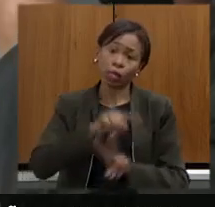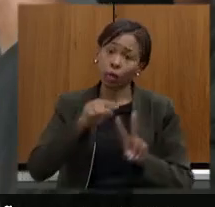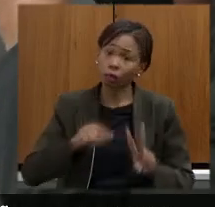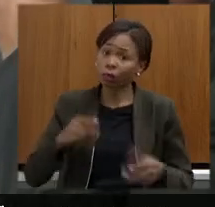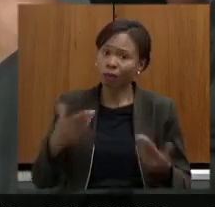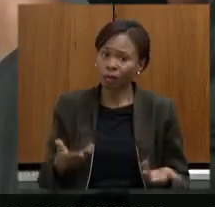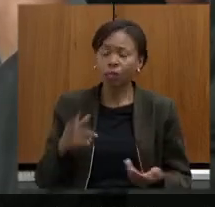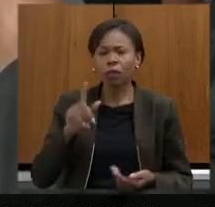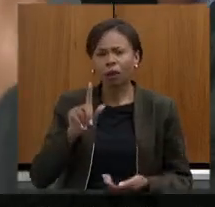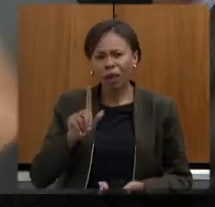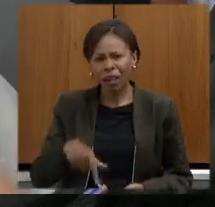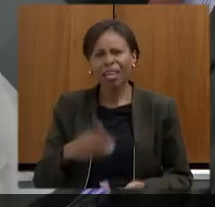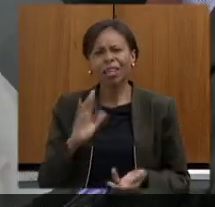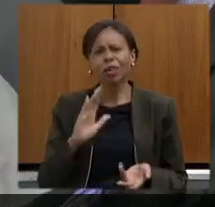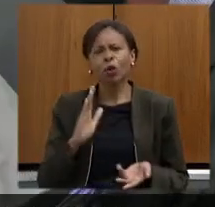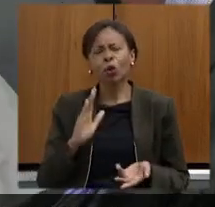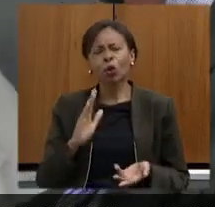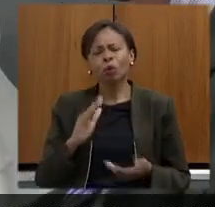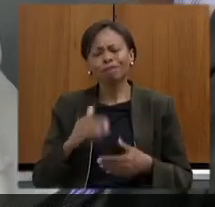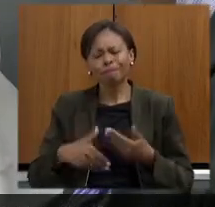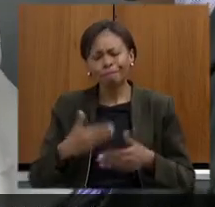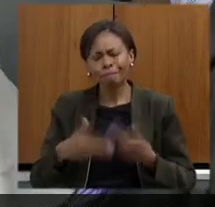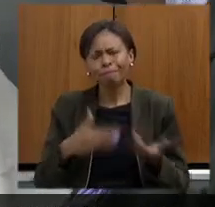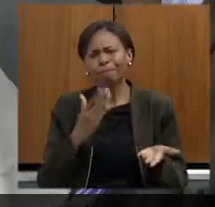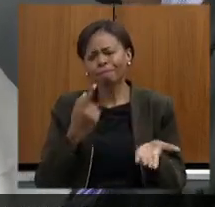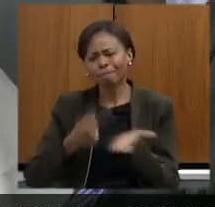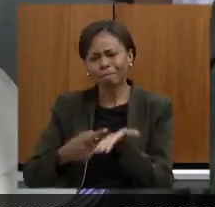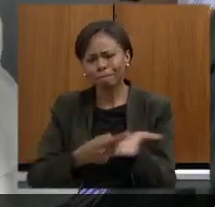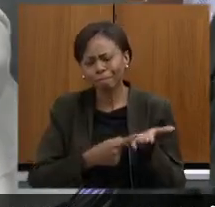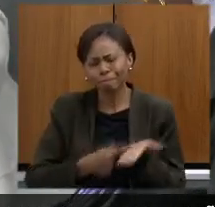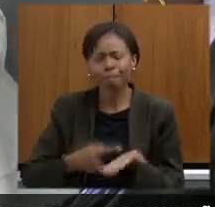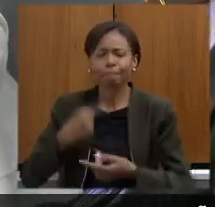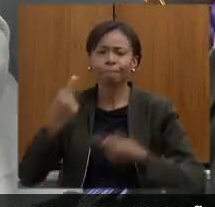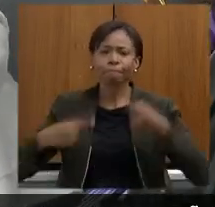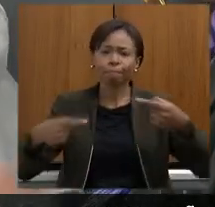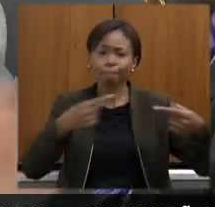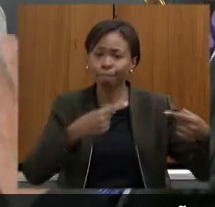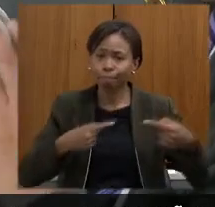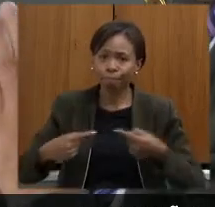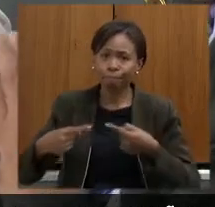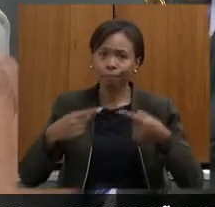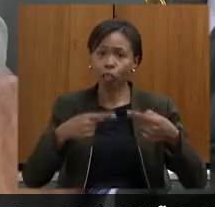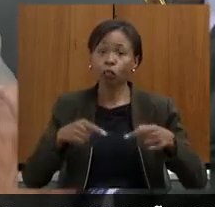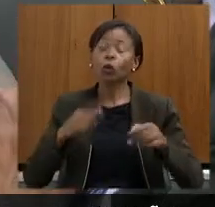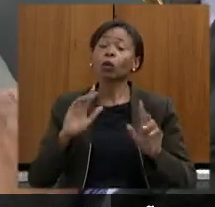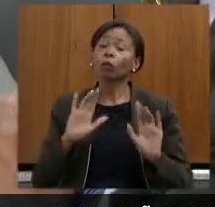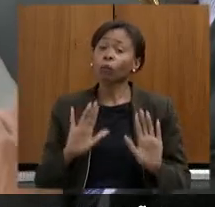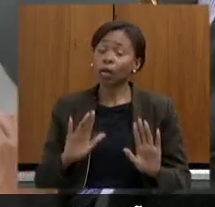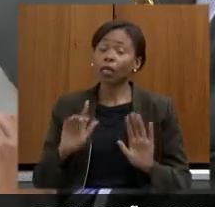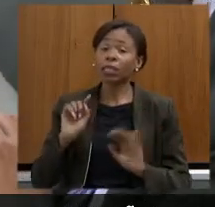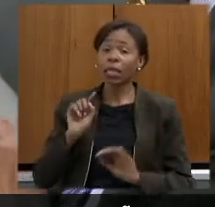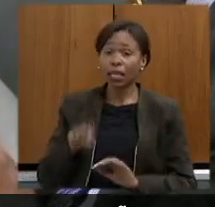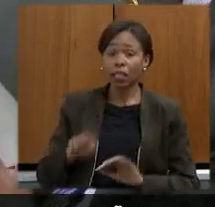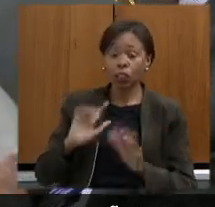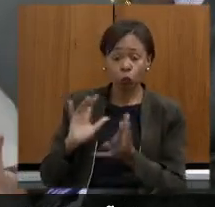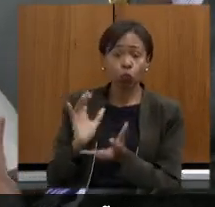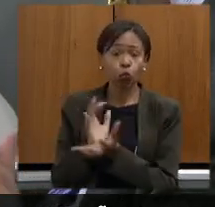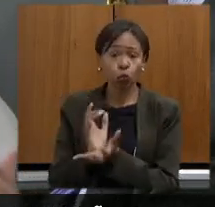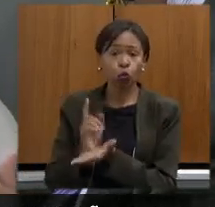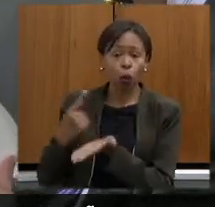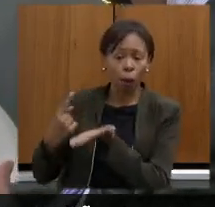atenção processo tem sido bastante debatido entre os compromitentes mas também pelos compromitentes